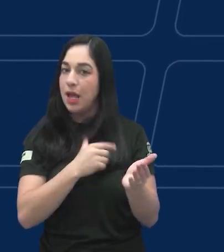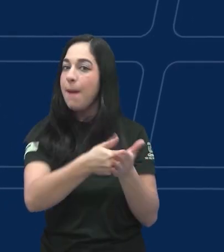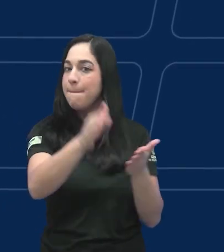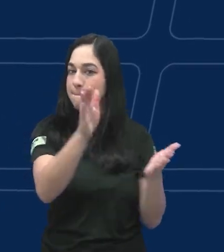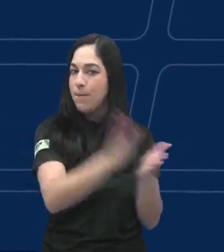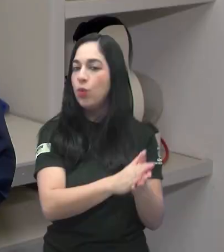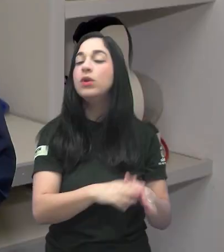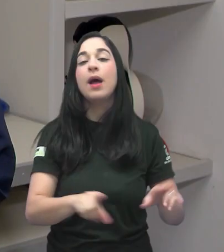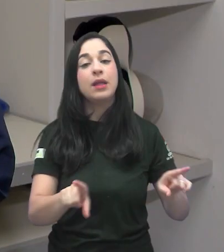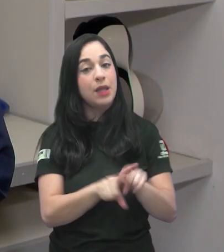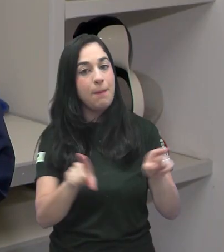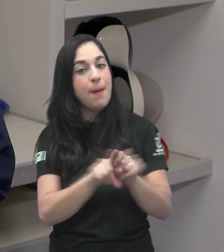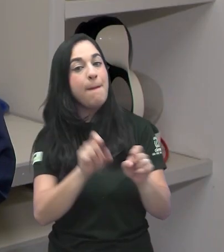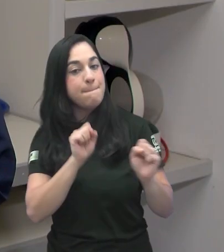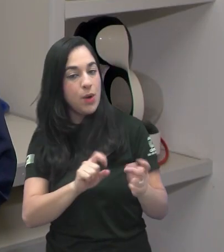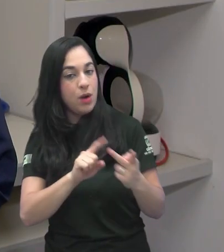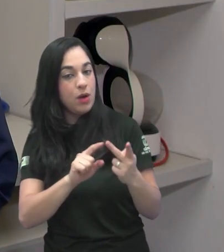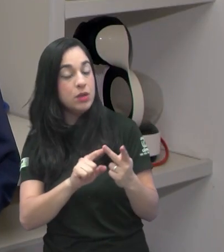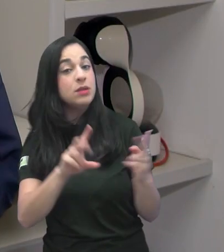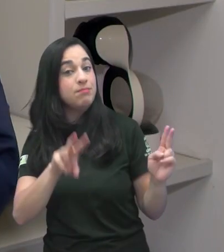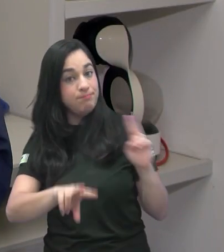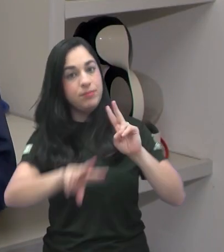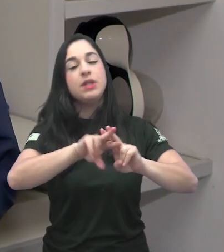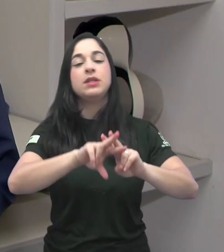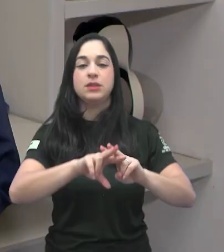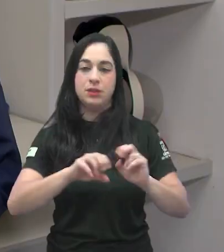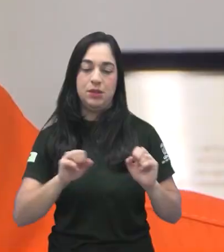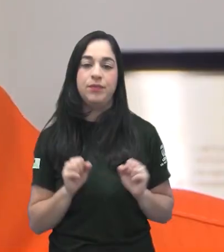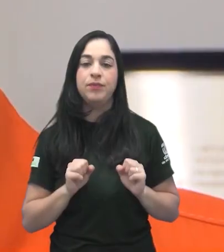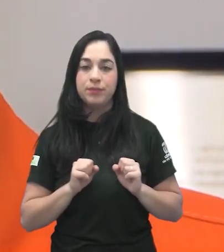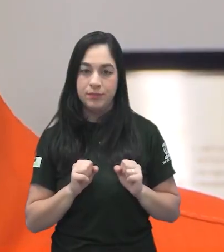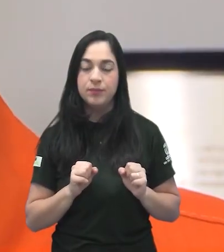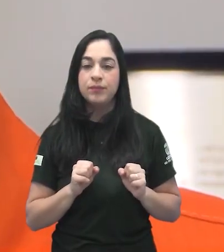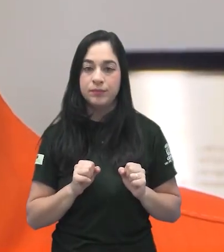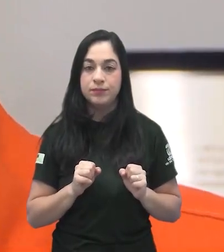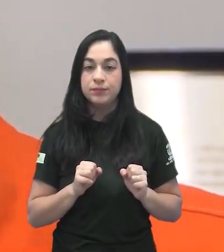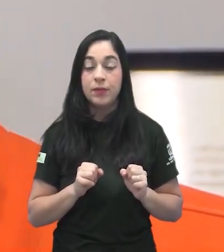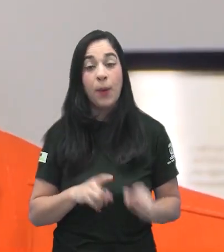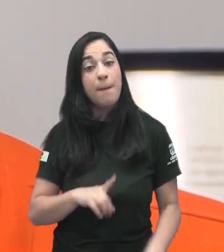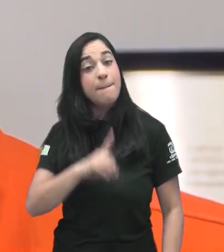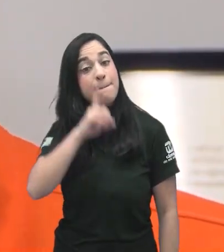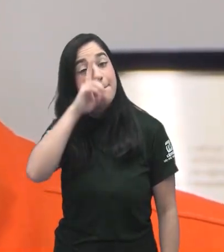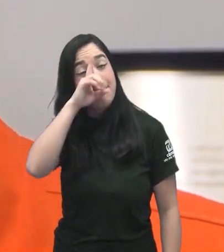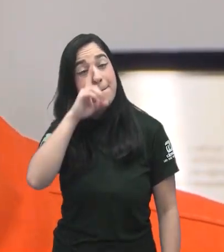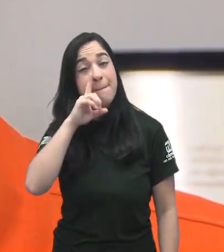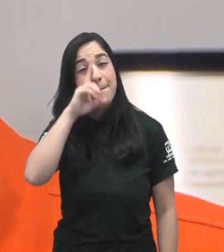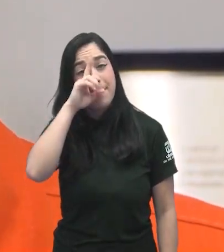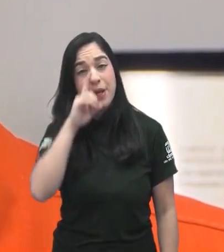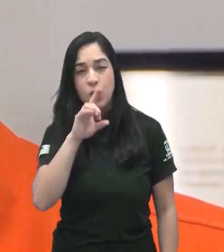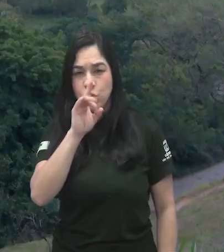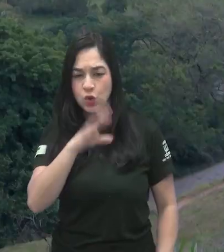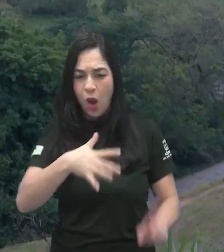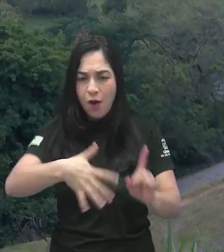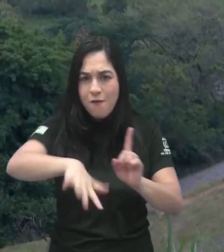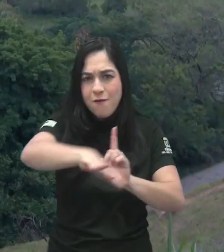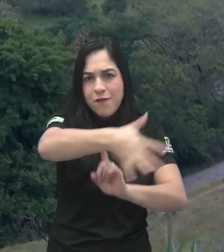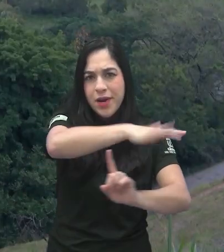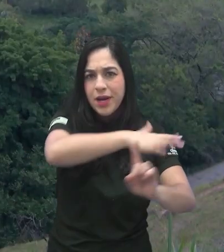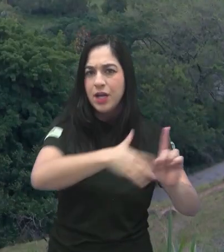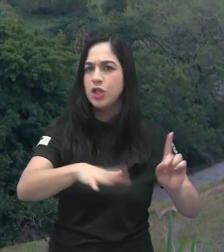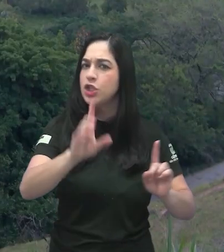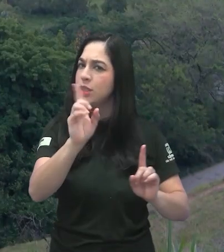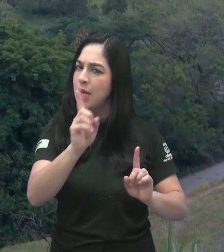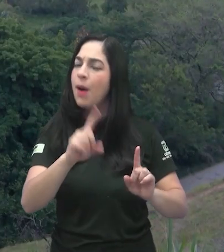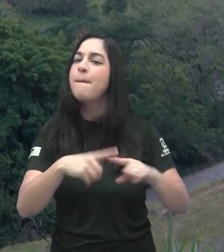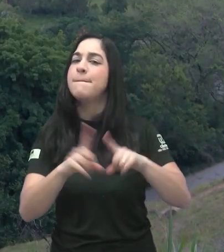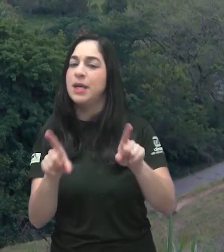detenção e multa. Em São José, uma lei municipal também proíbe a prática e prevê penalidades. Os riscos vão